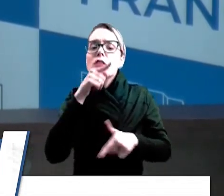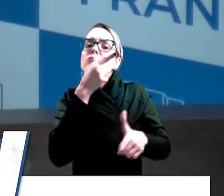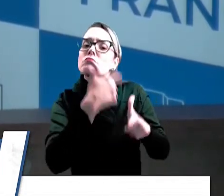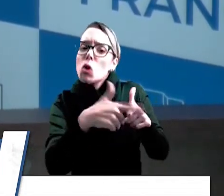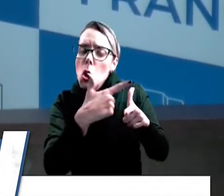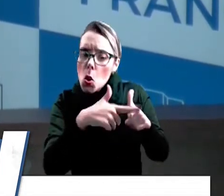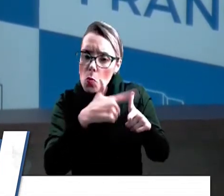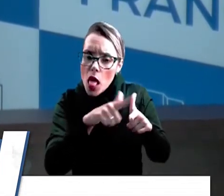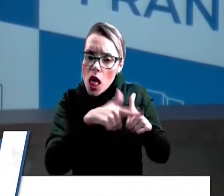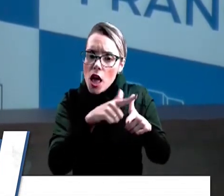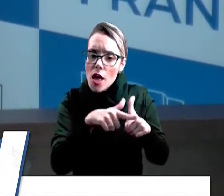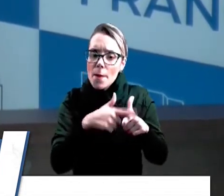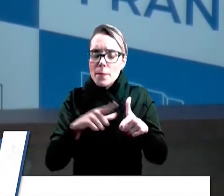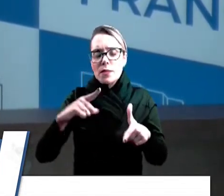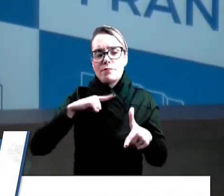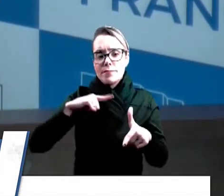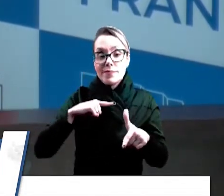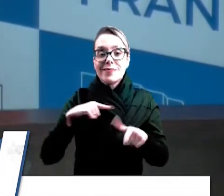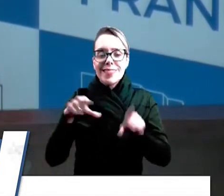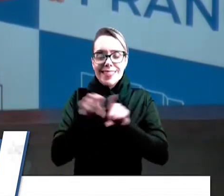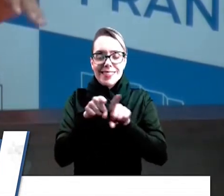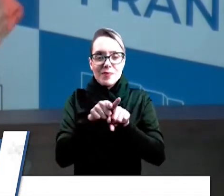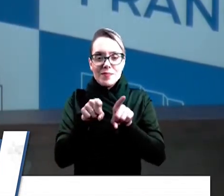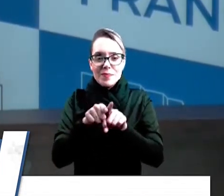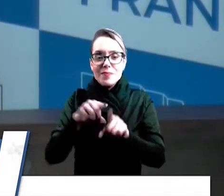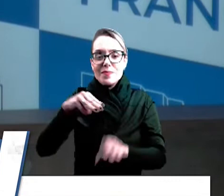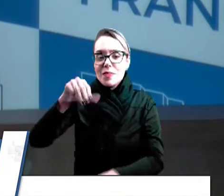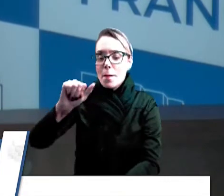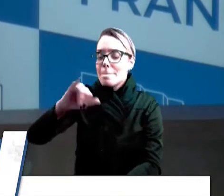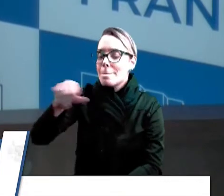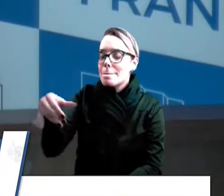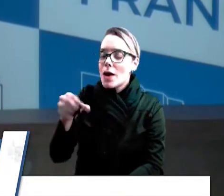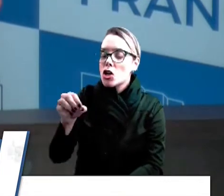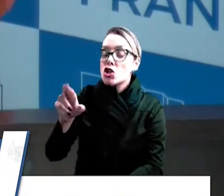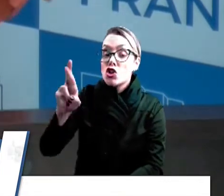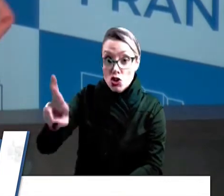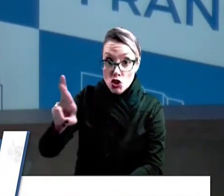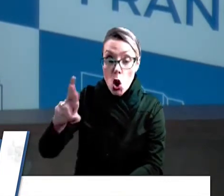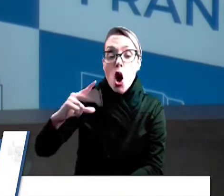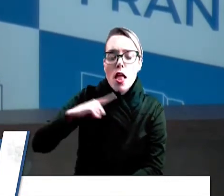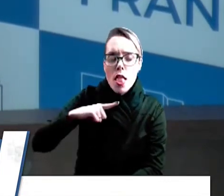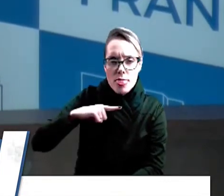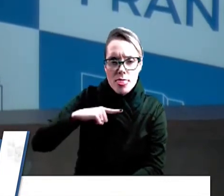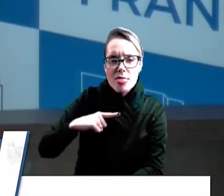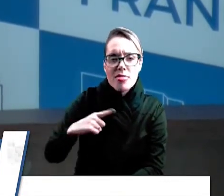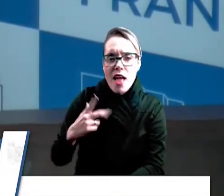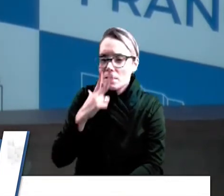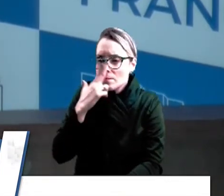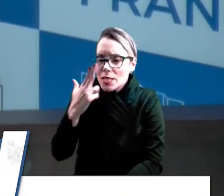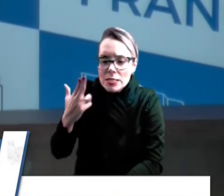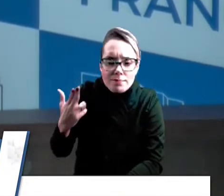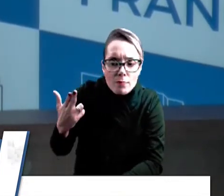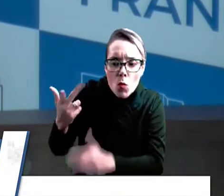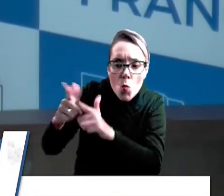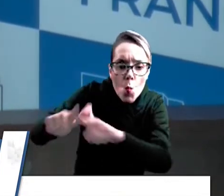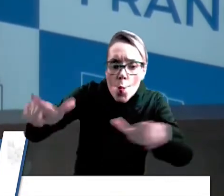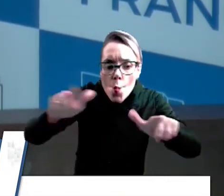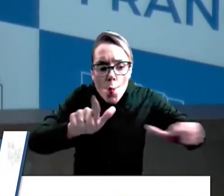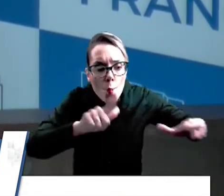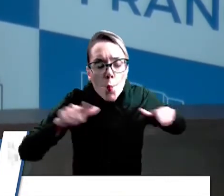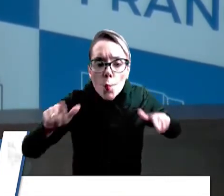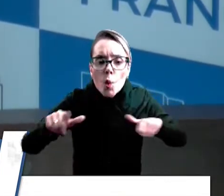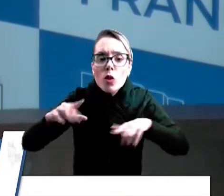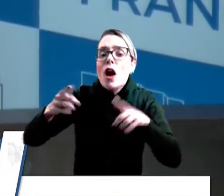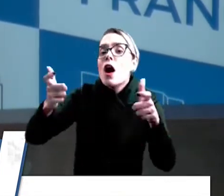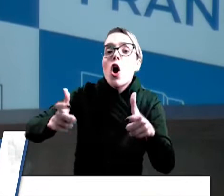Mota, que não tem uma boca de lobo e o asfalto é caído, pode ver, é direto da problema lá na Major